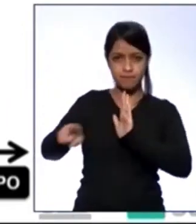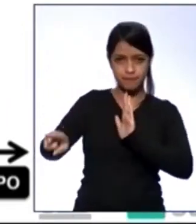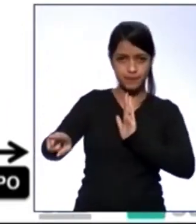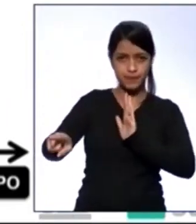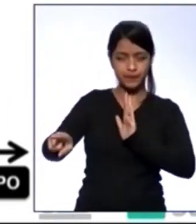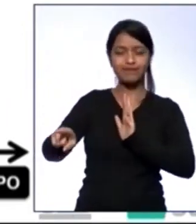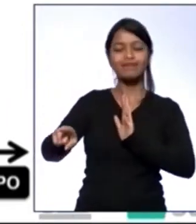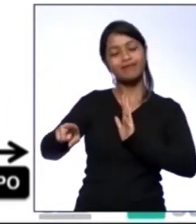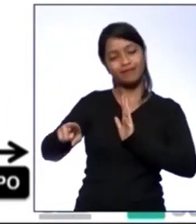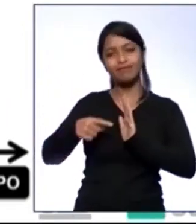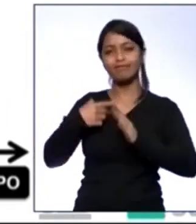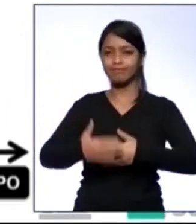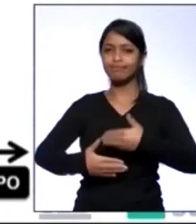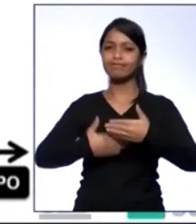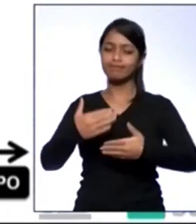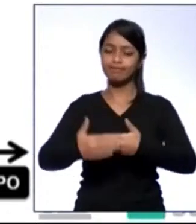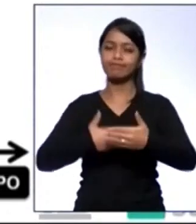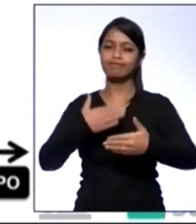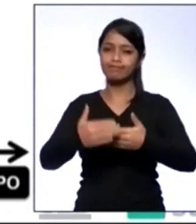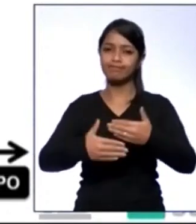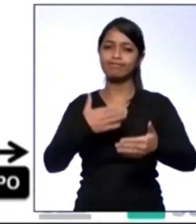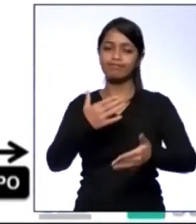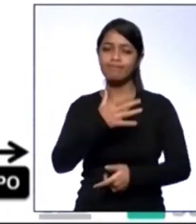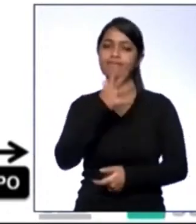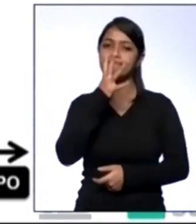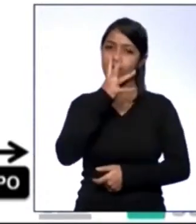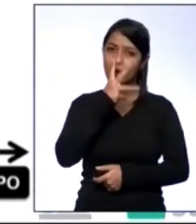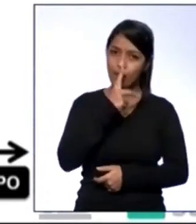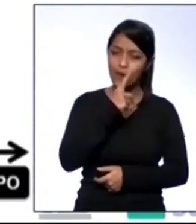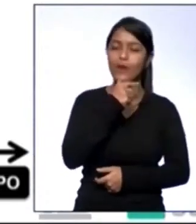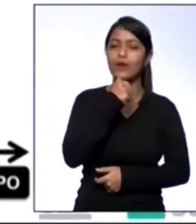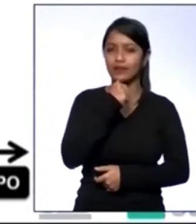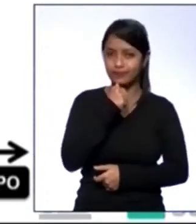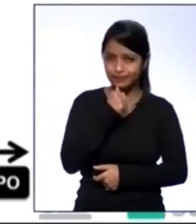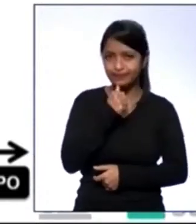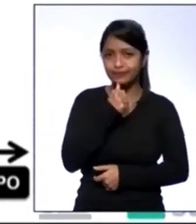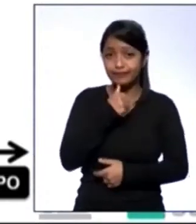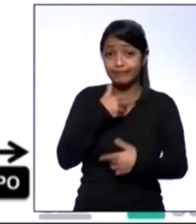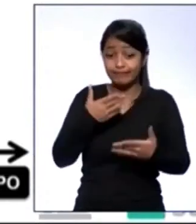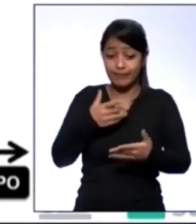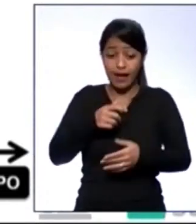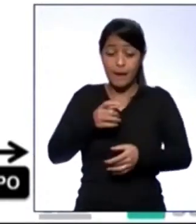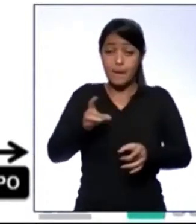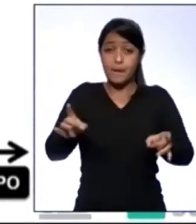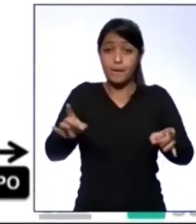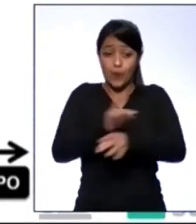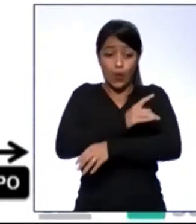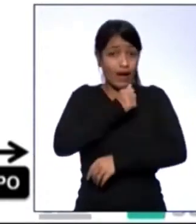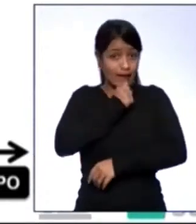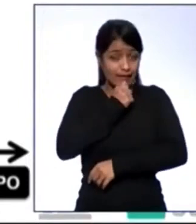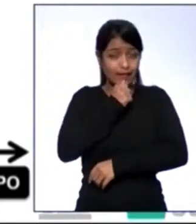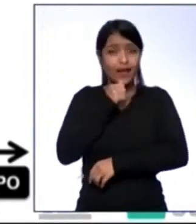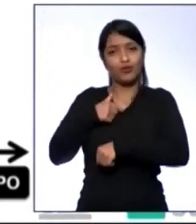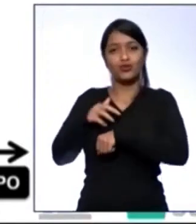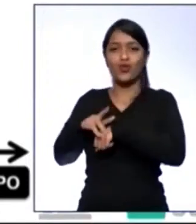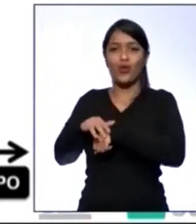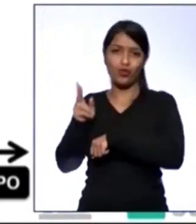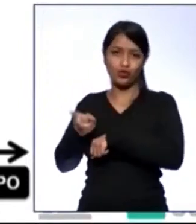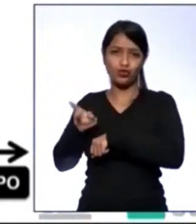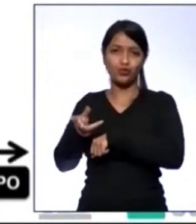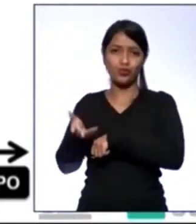conter essa doença, eu fiquei doente. Então existe entre o contato com o